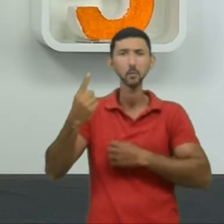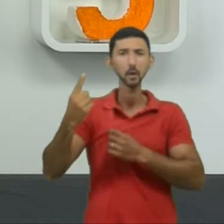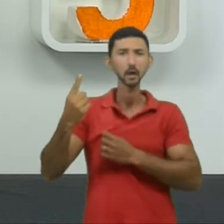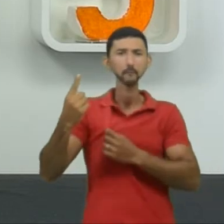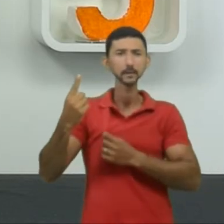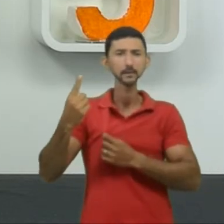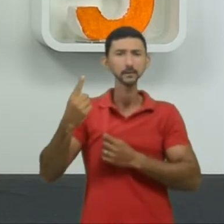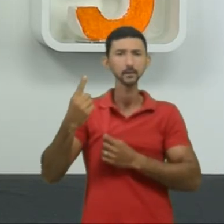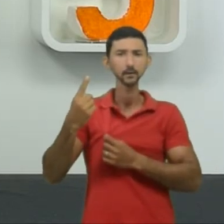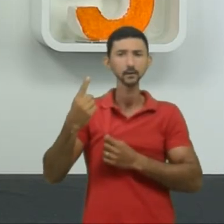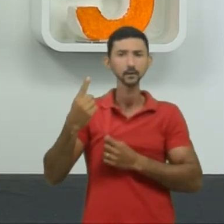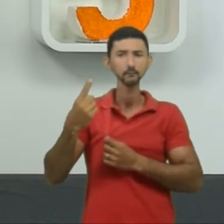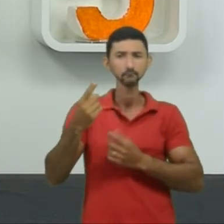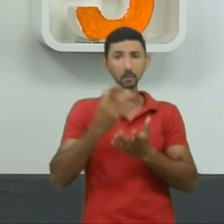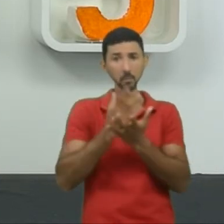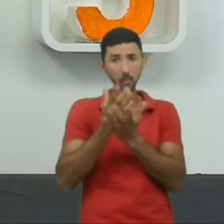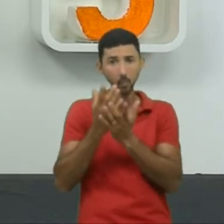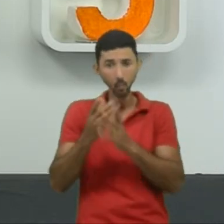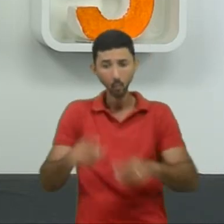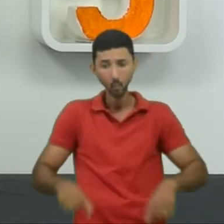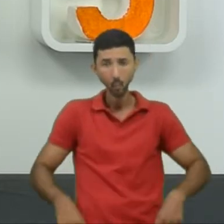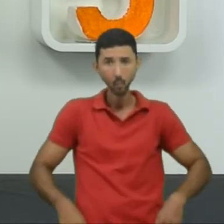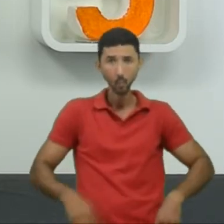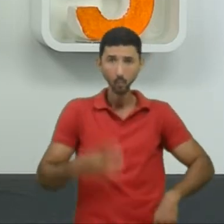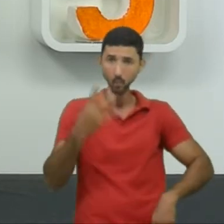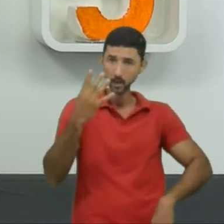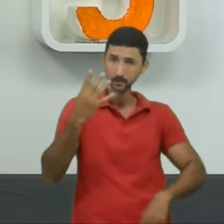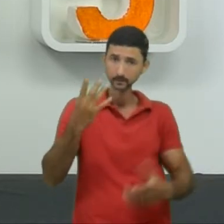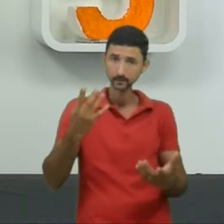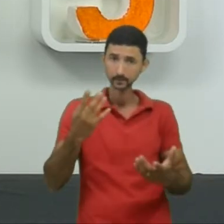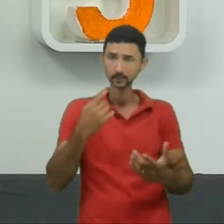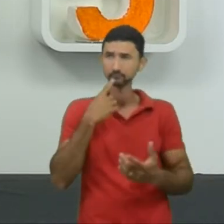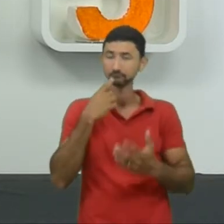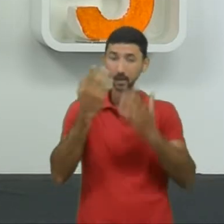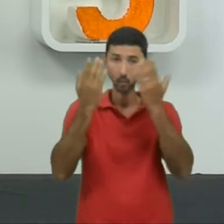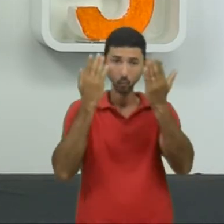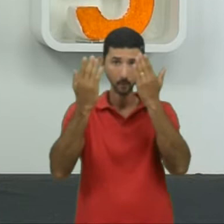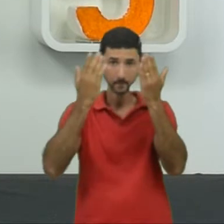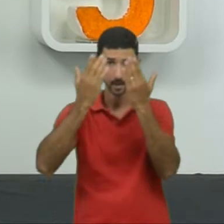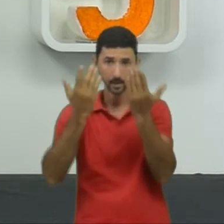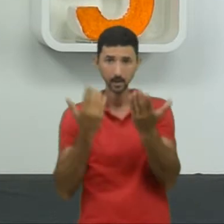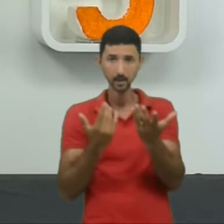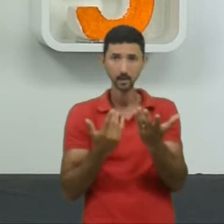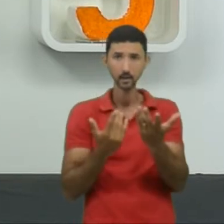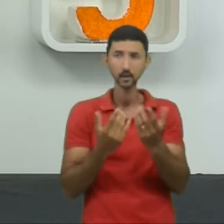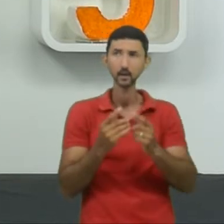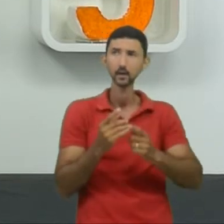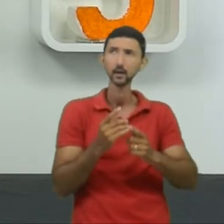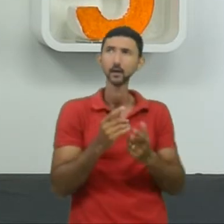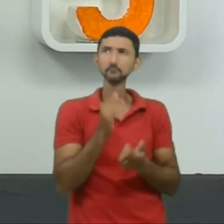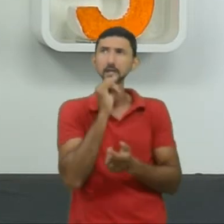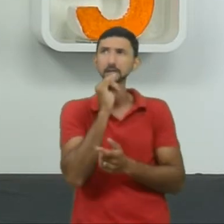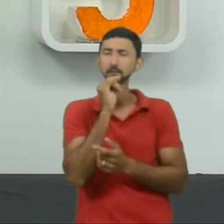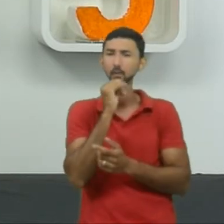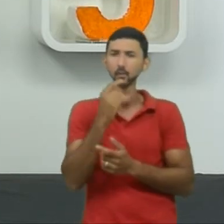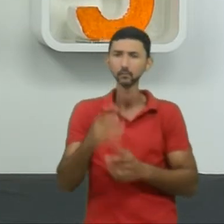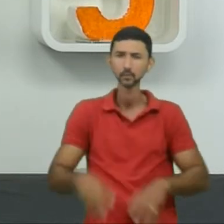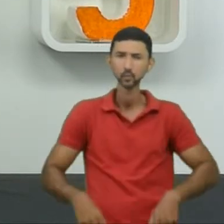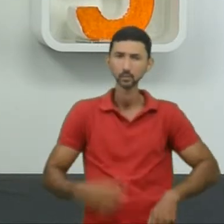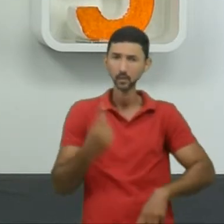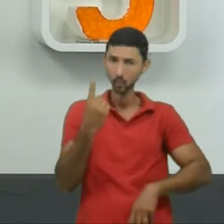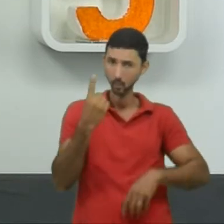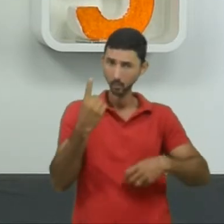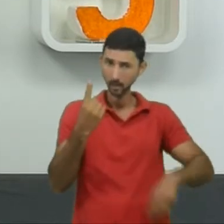calças. Então, comparando com o que a gente fez anteriormente, se eu escolher uma calça, eu vou